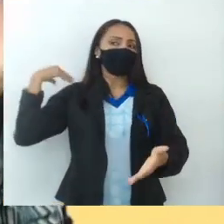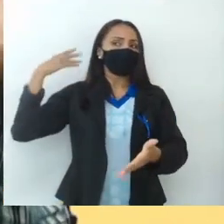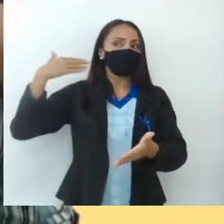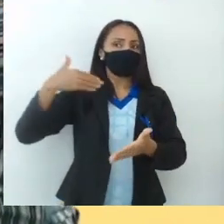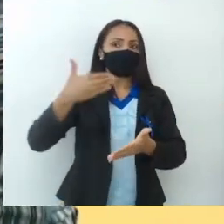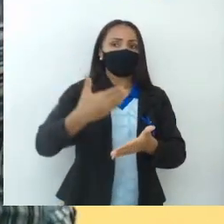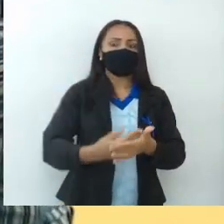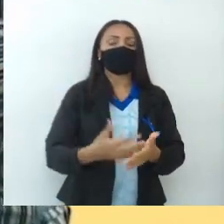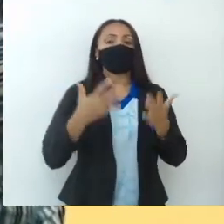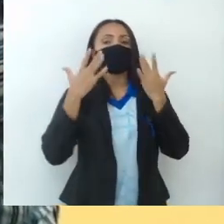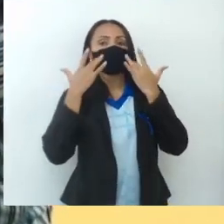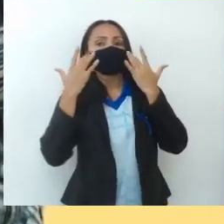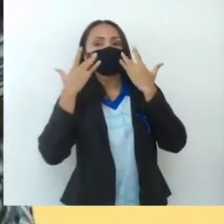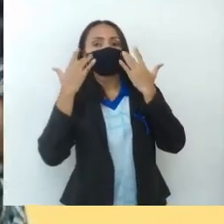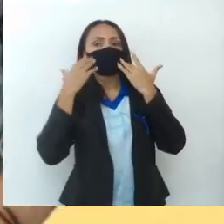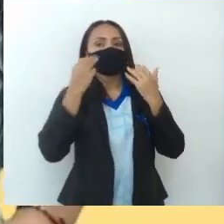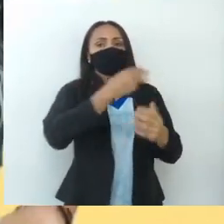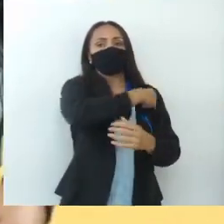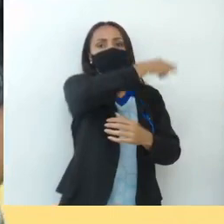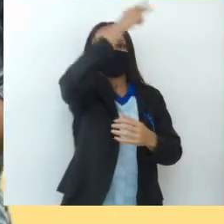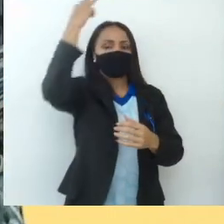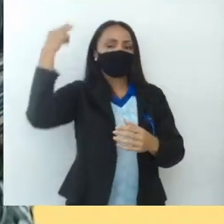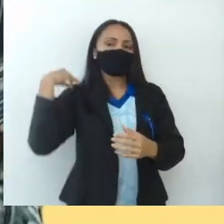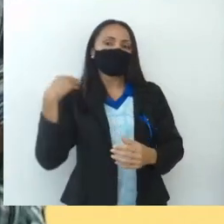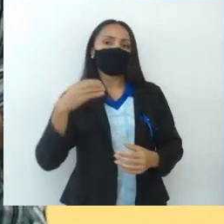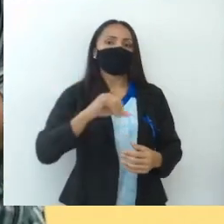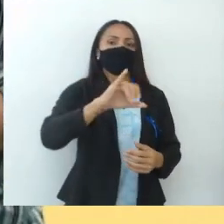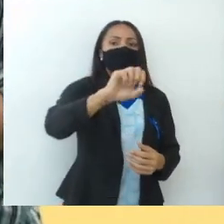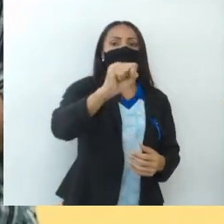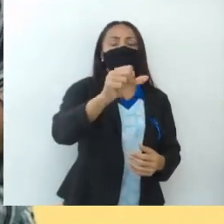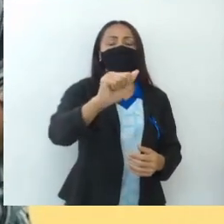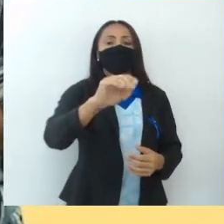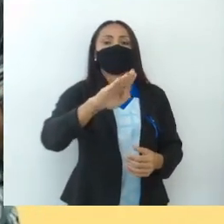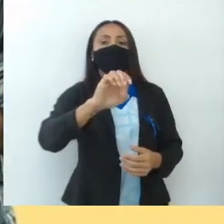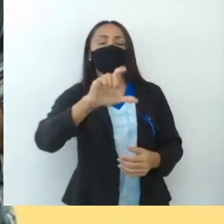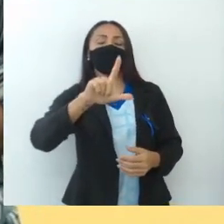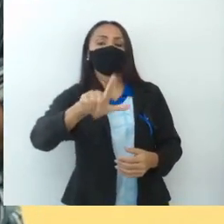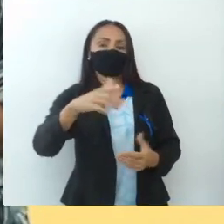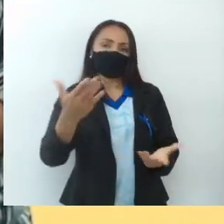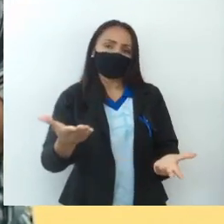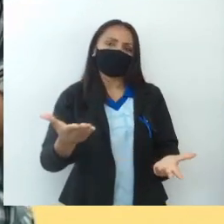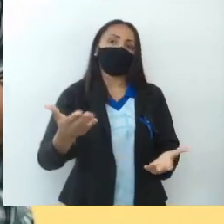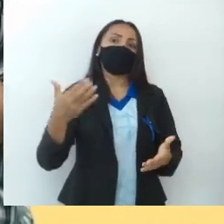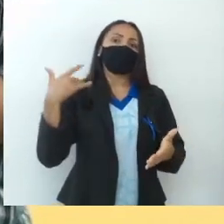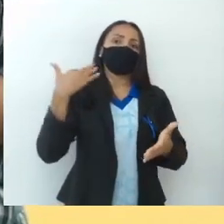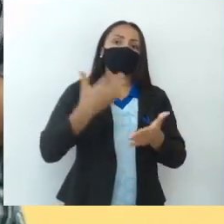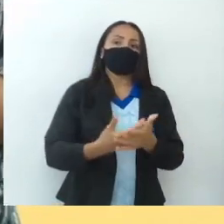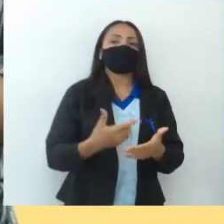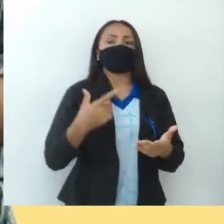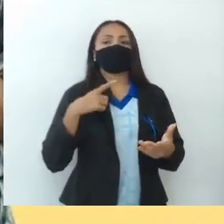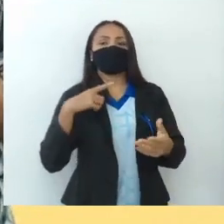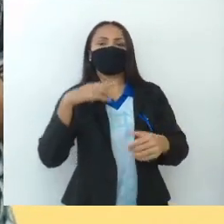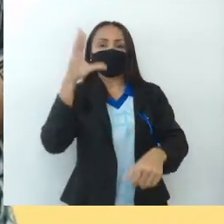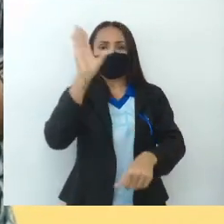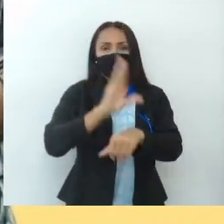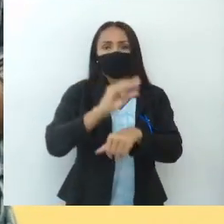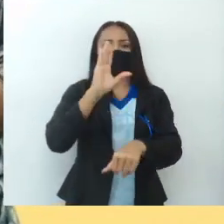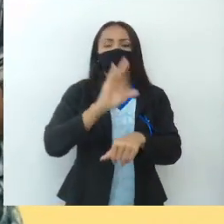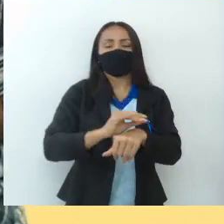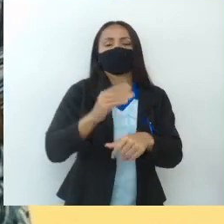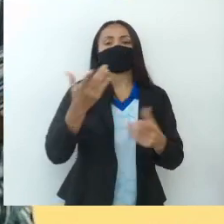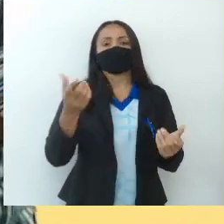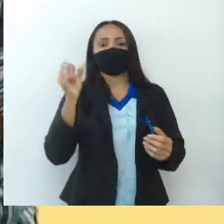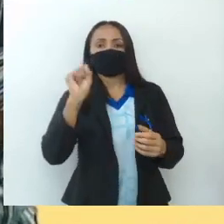é um exemplo disso. Interessante que eu sempre passo pela Conde da Boa Vista, conheci uma foto do Conde da Boa Vista,